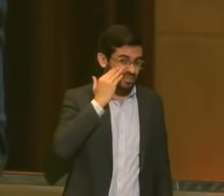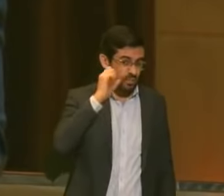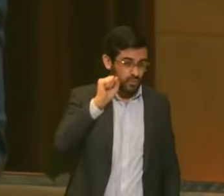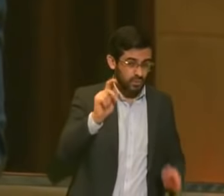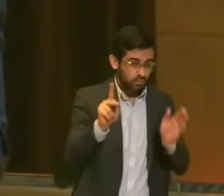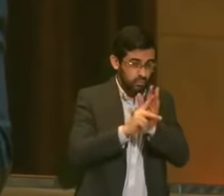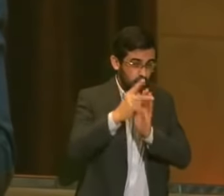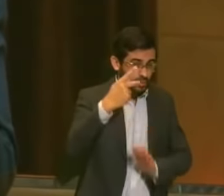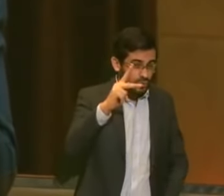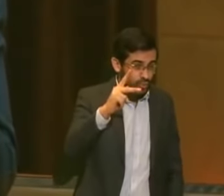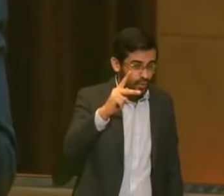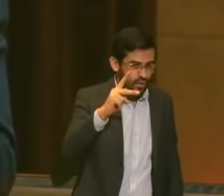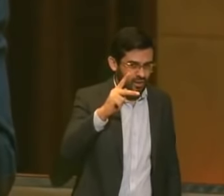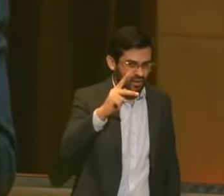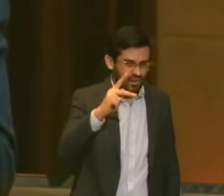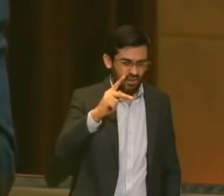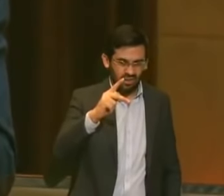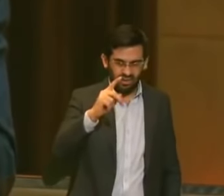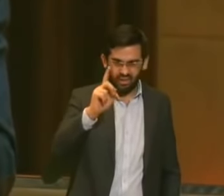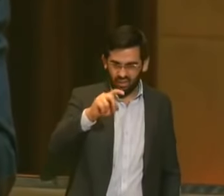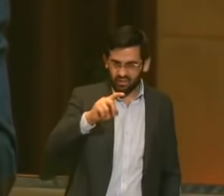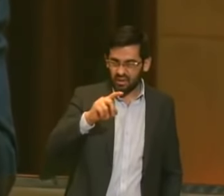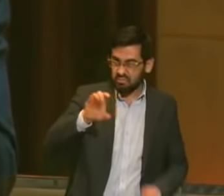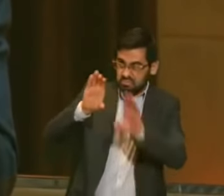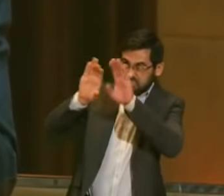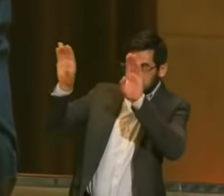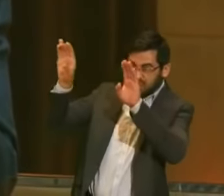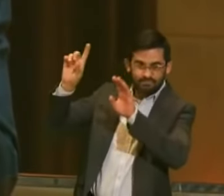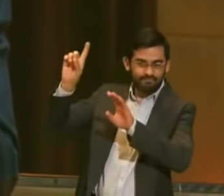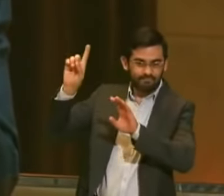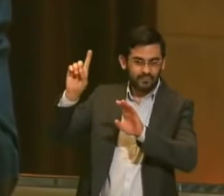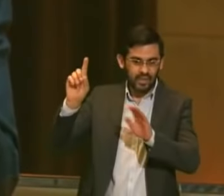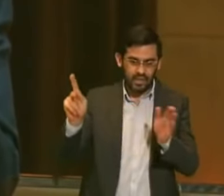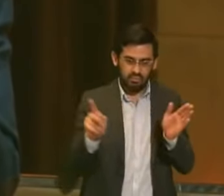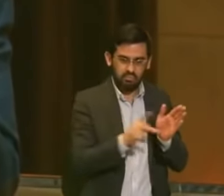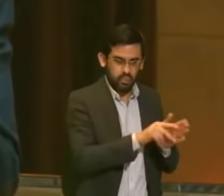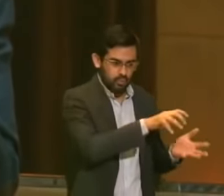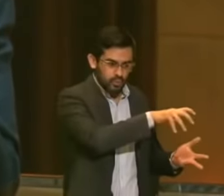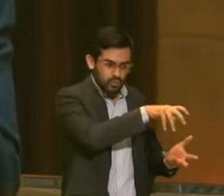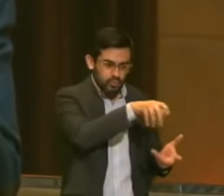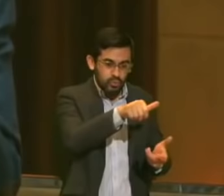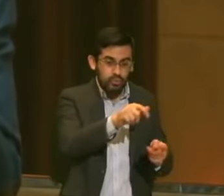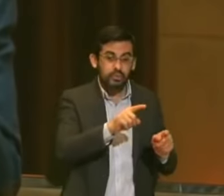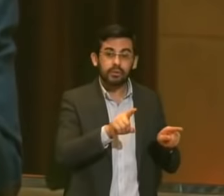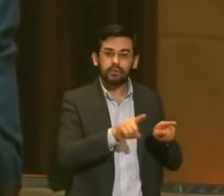essa, ela não veio do céu. Ela é humana e, que mais?